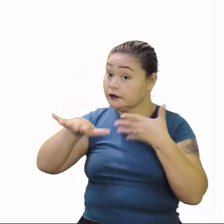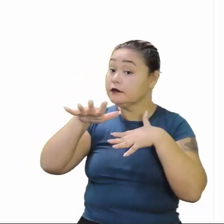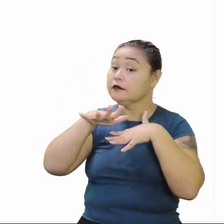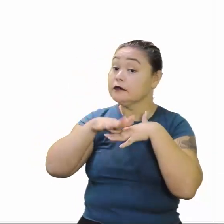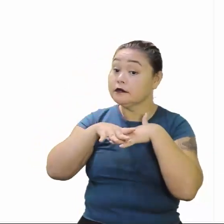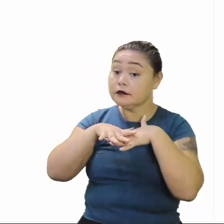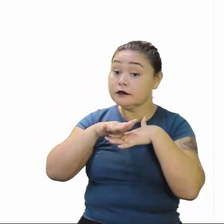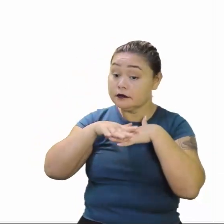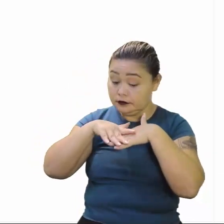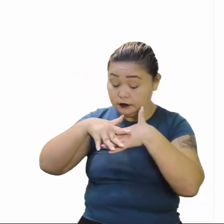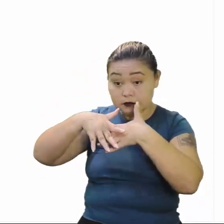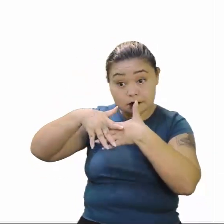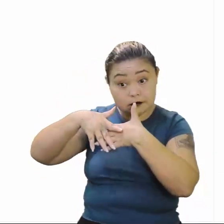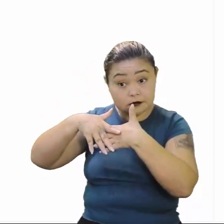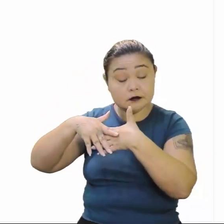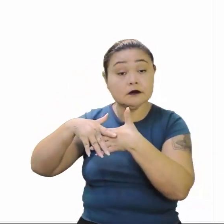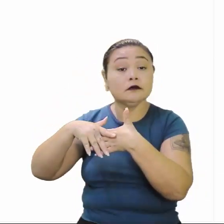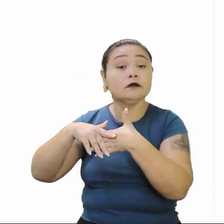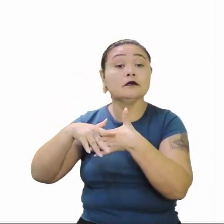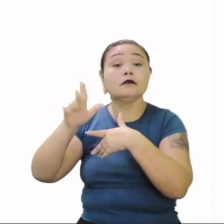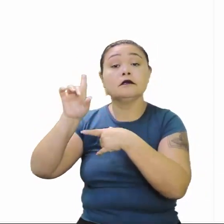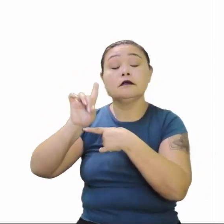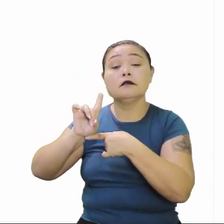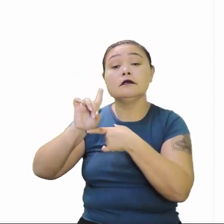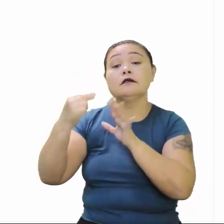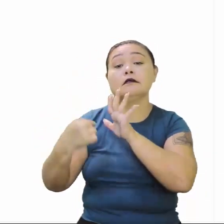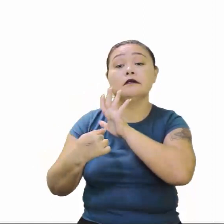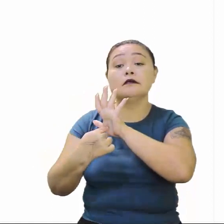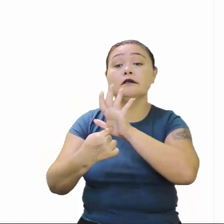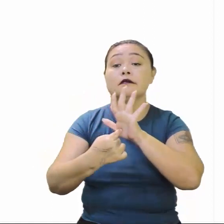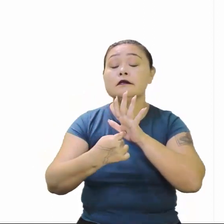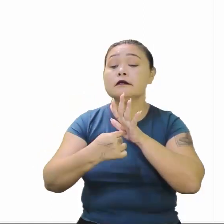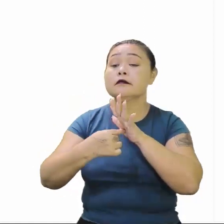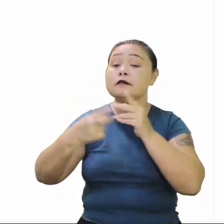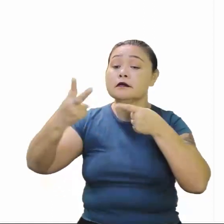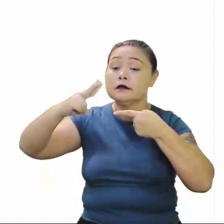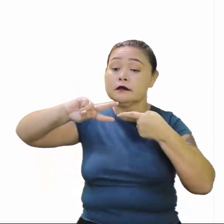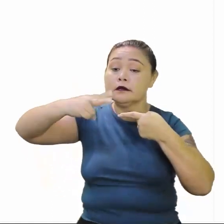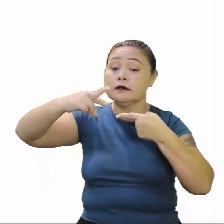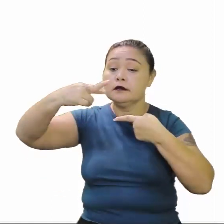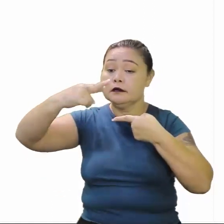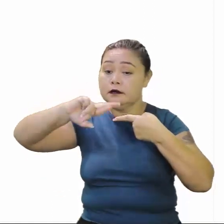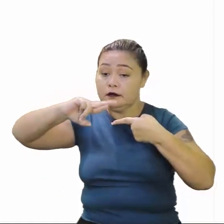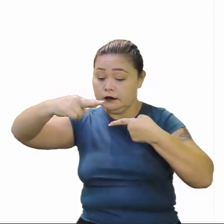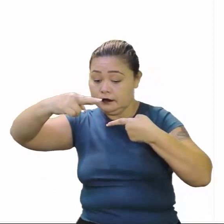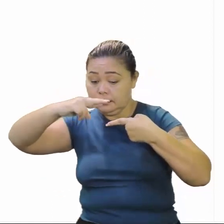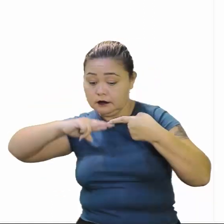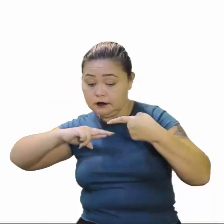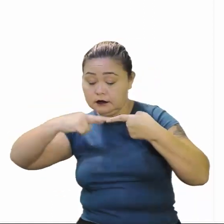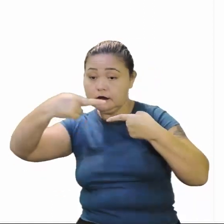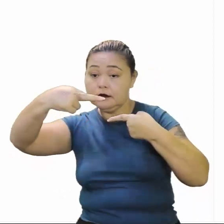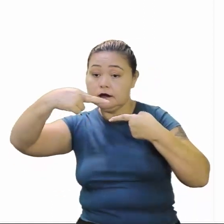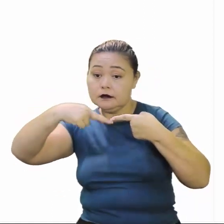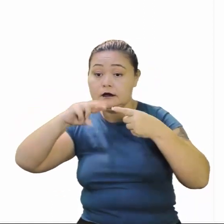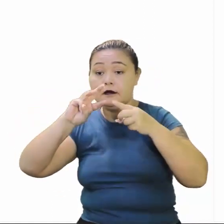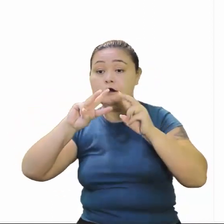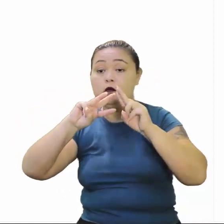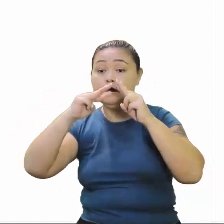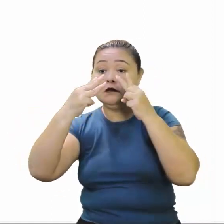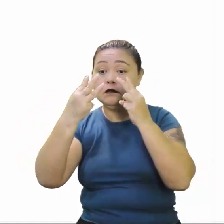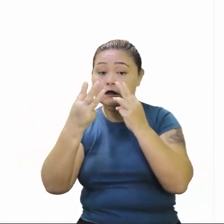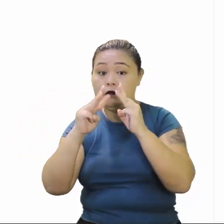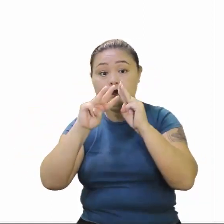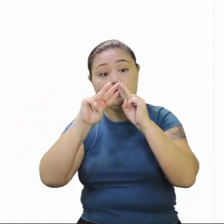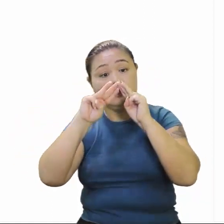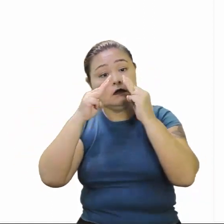matematicamente, a densidade expressa exatamente a relação entre a massa de um